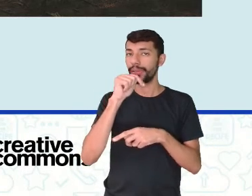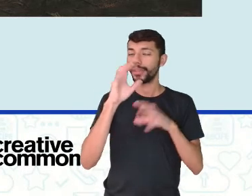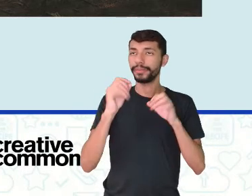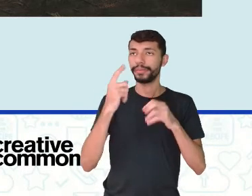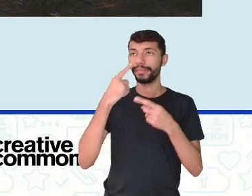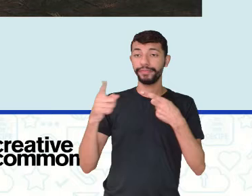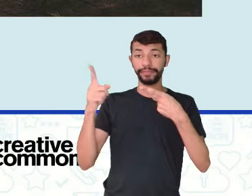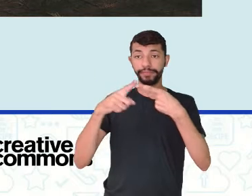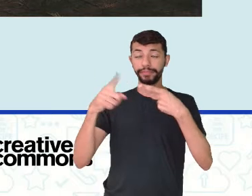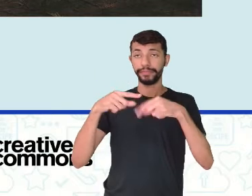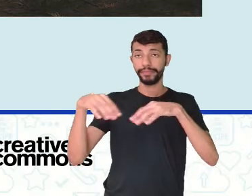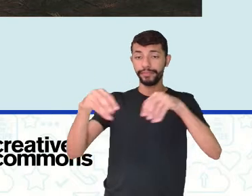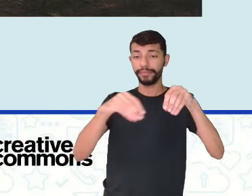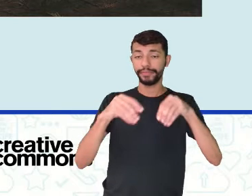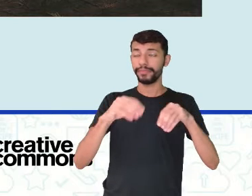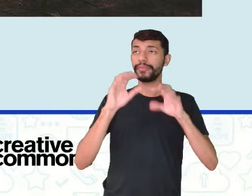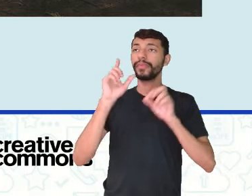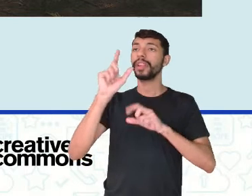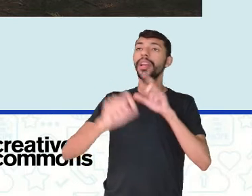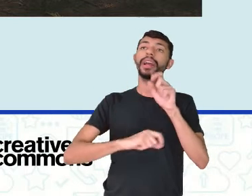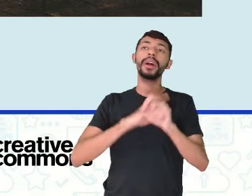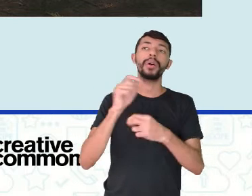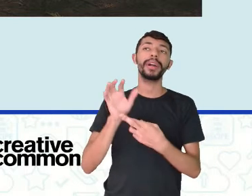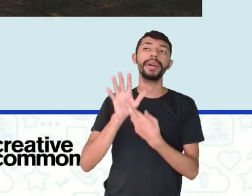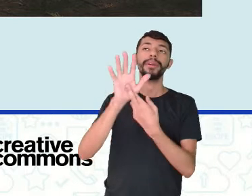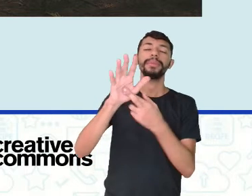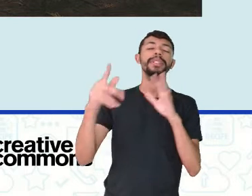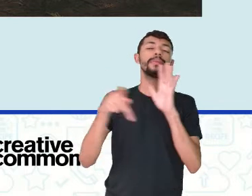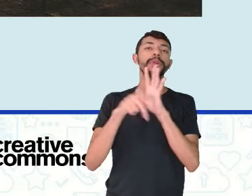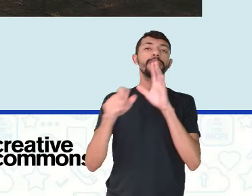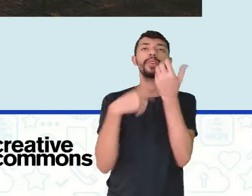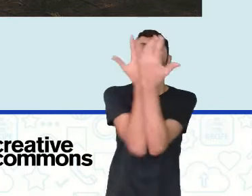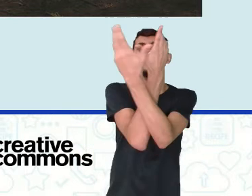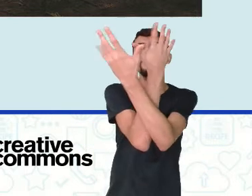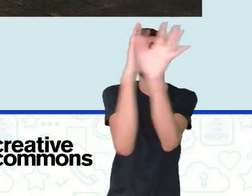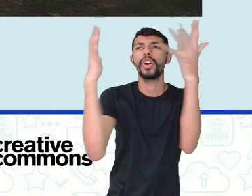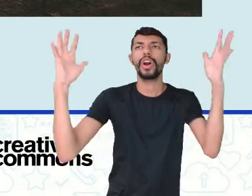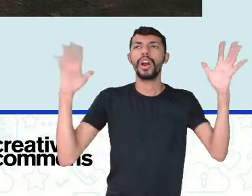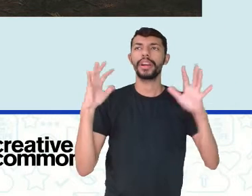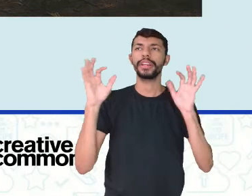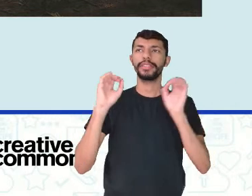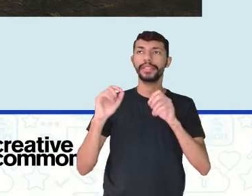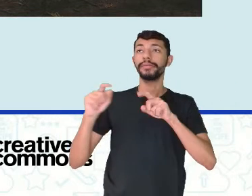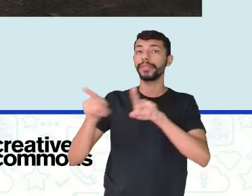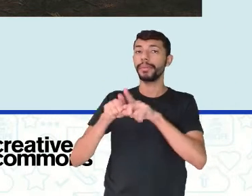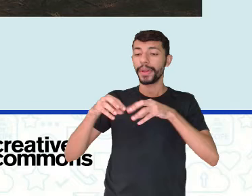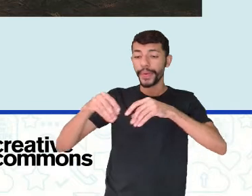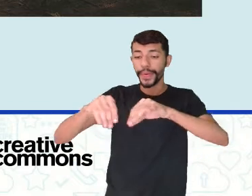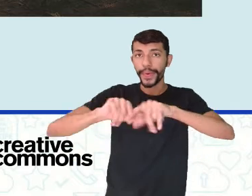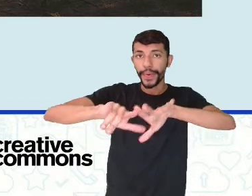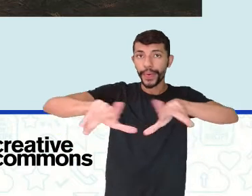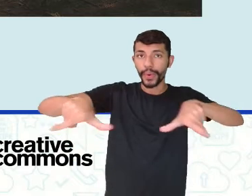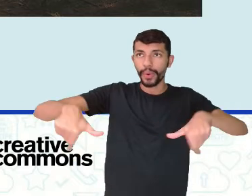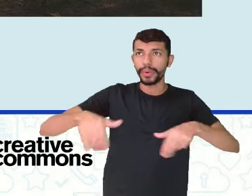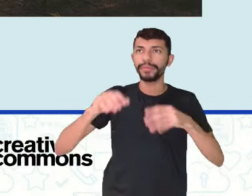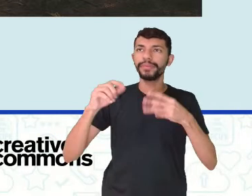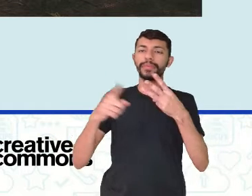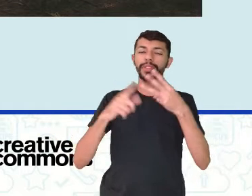Os ecossistemas terrestres, eles são representados por florestas, desertos,